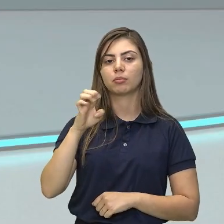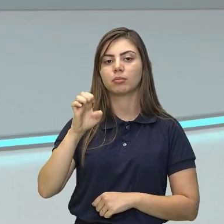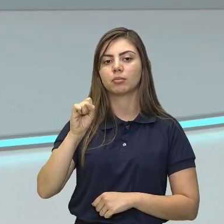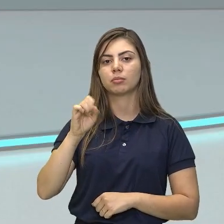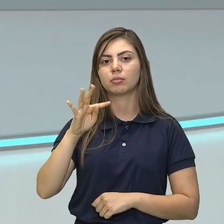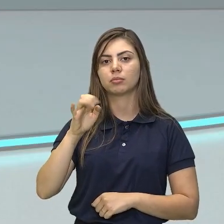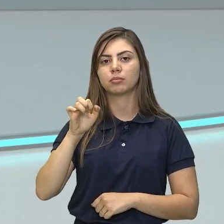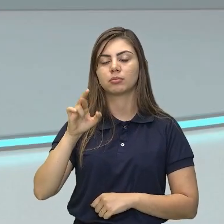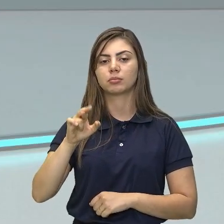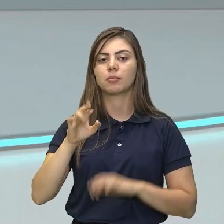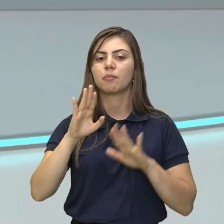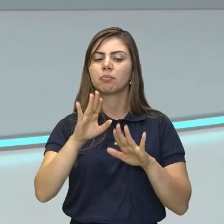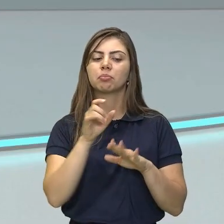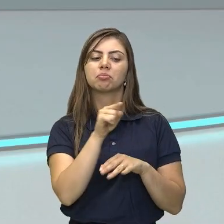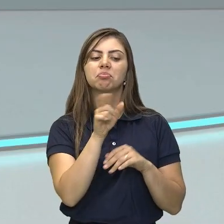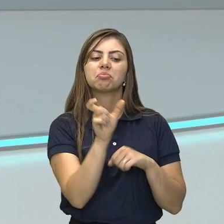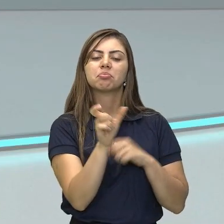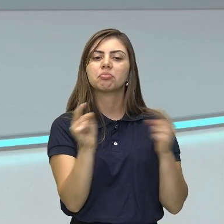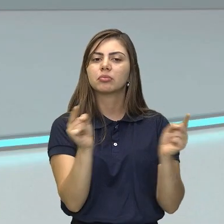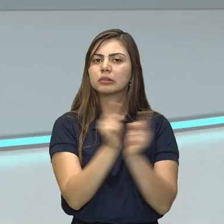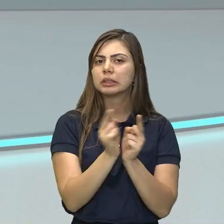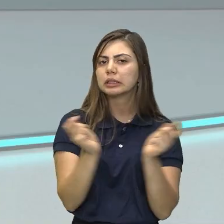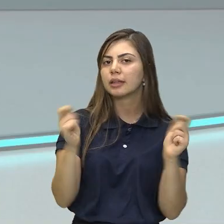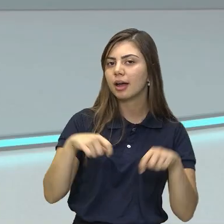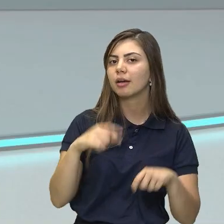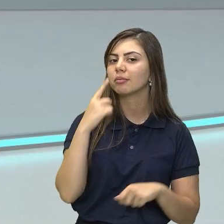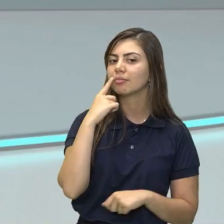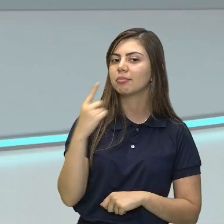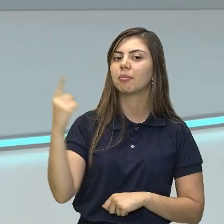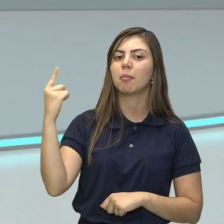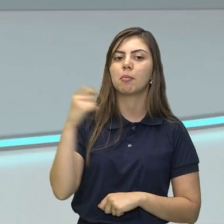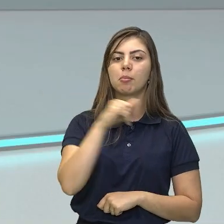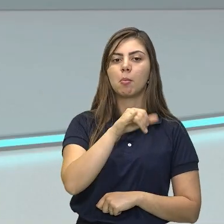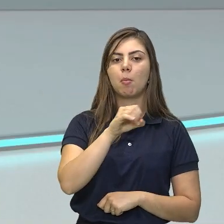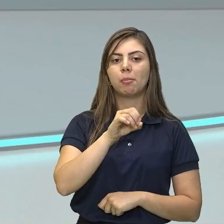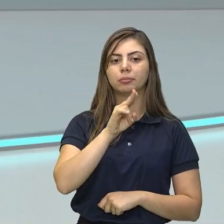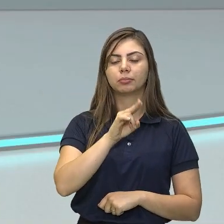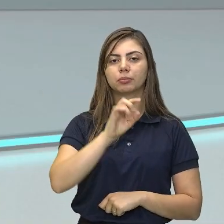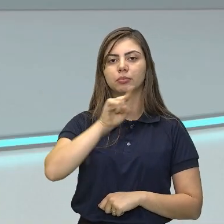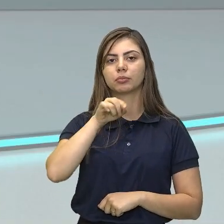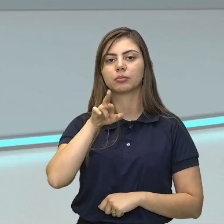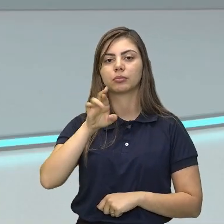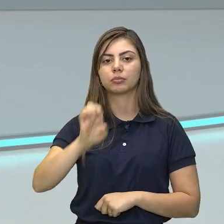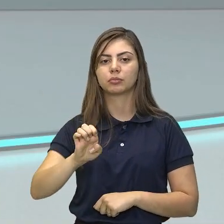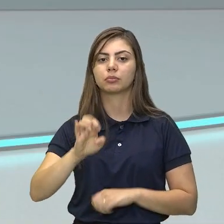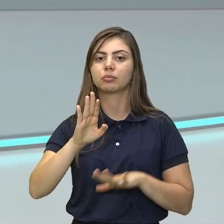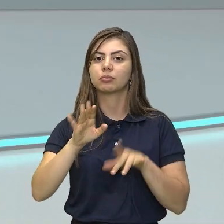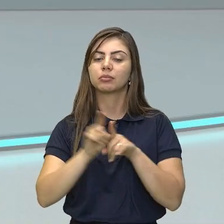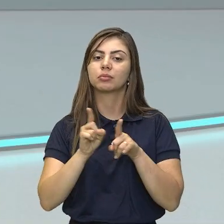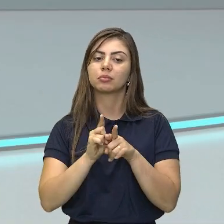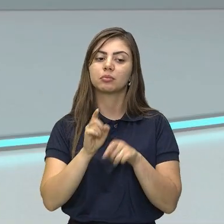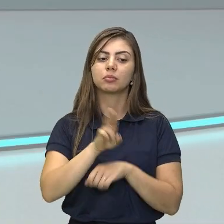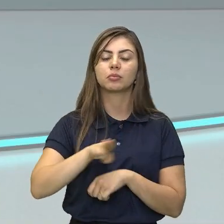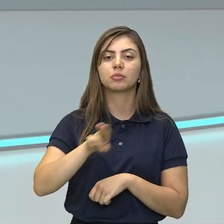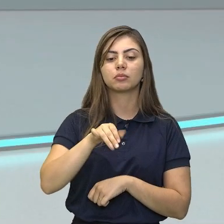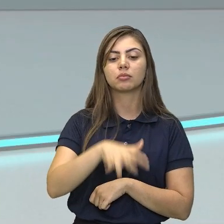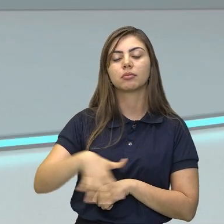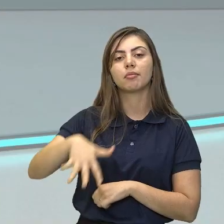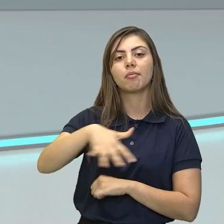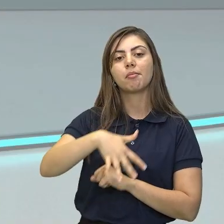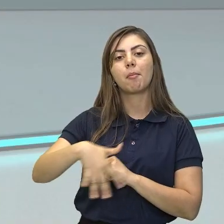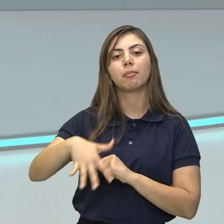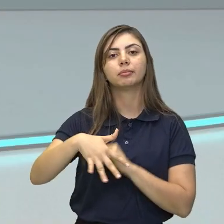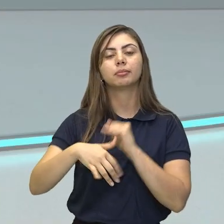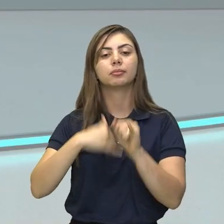ver. Your, nós vimos, né? É uma abreviação comum. E no internetês, eu uso o U e